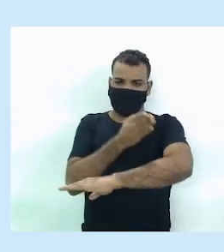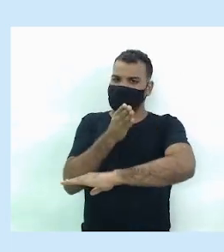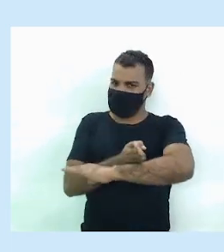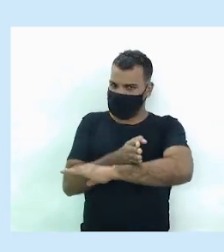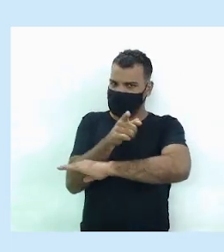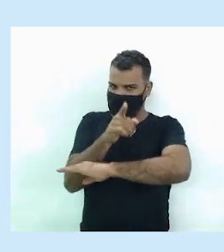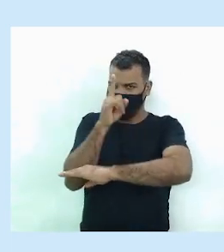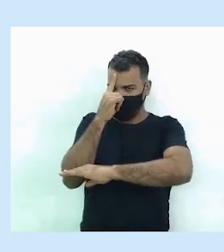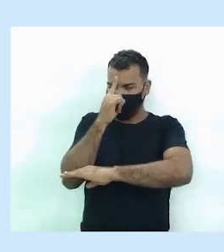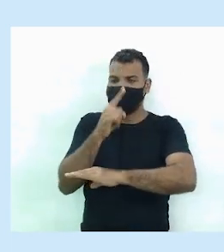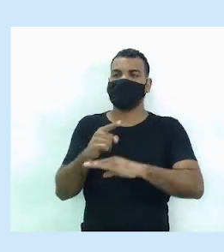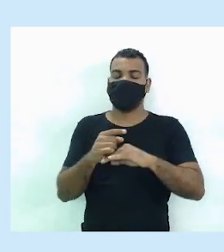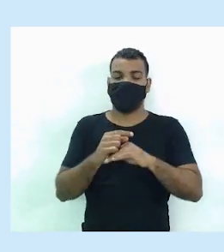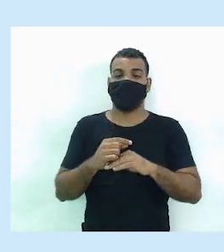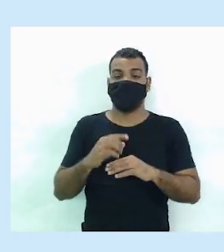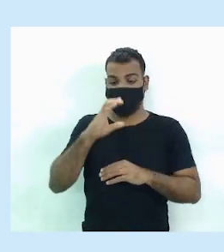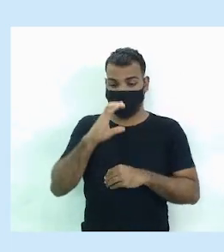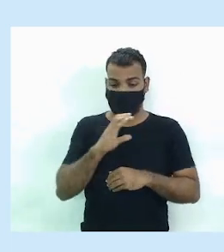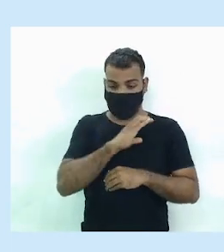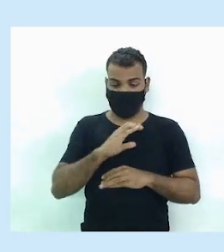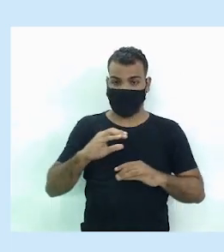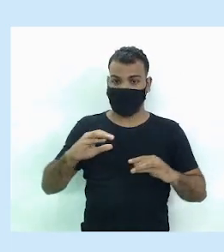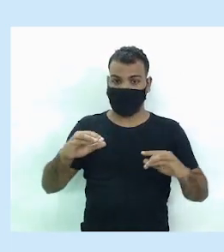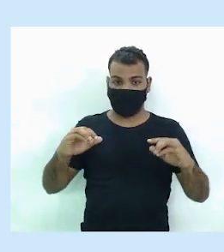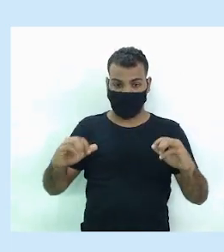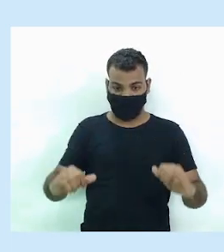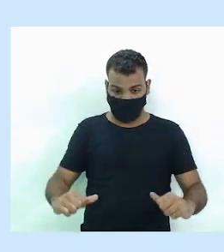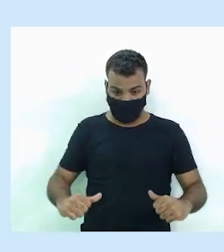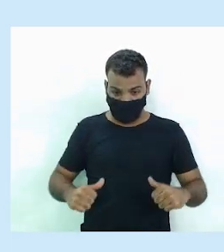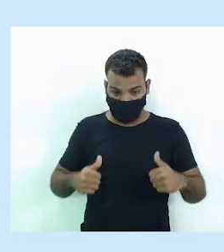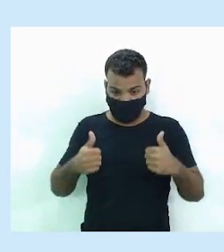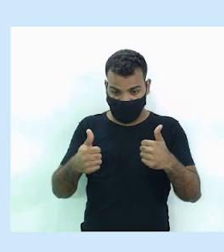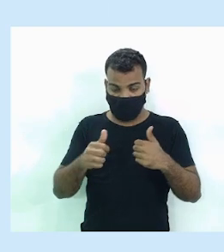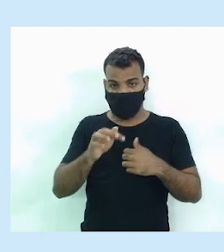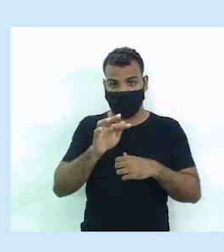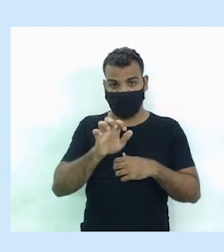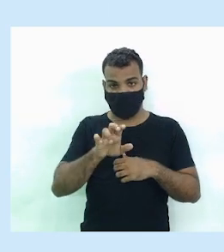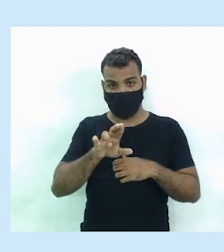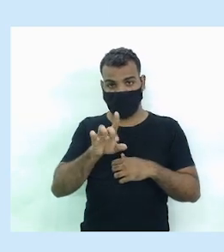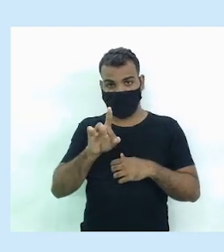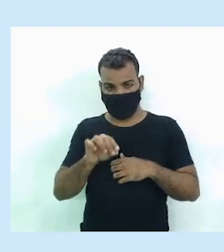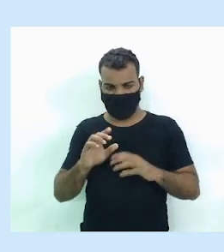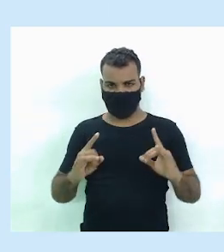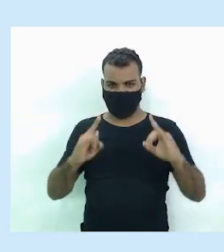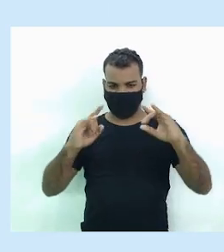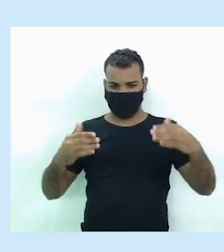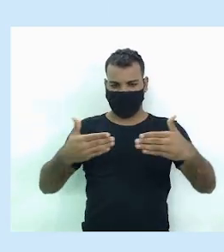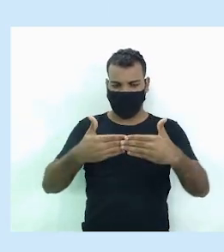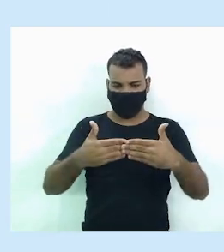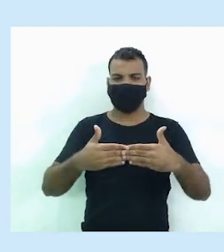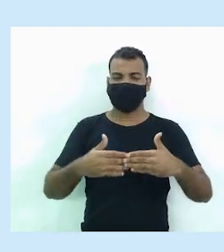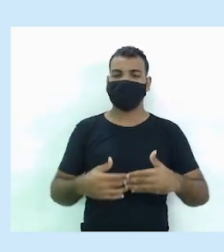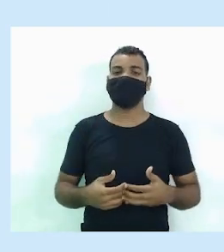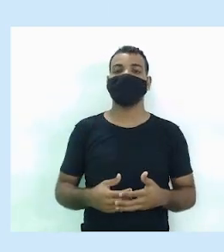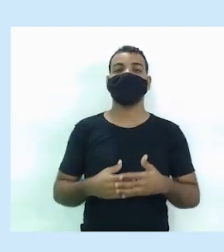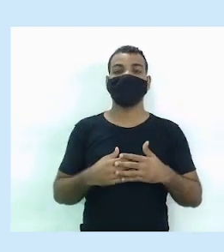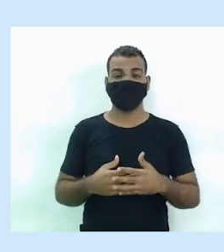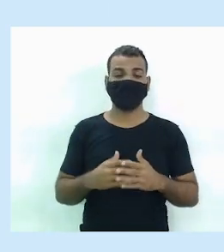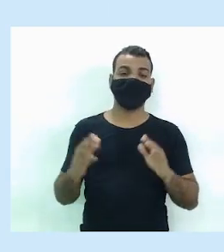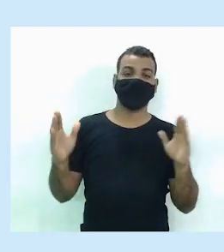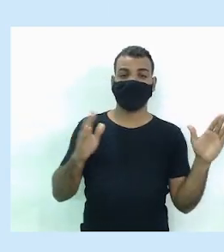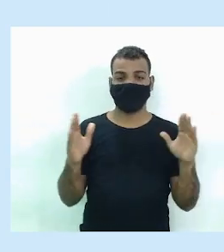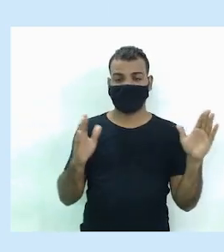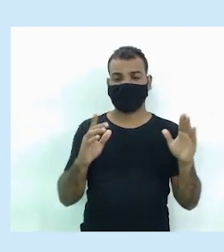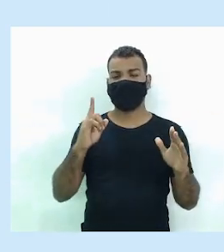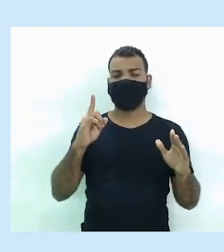Igreja Católica, fortalecimento do feudo, certo? Uma idade que vai durar praticamente